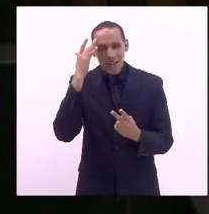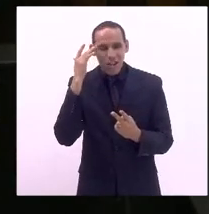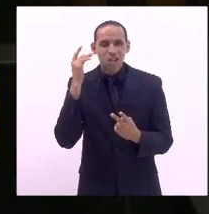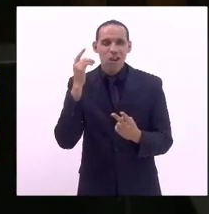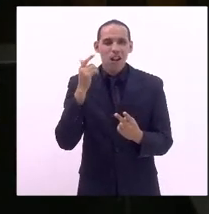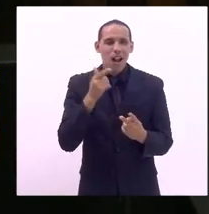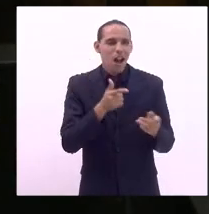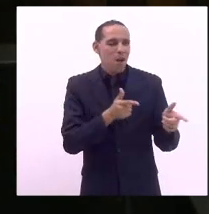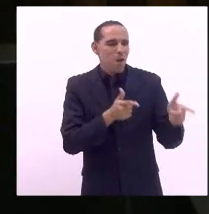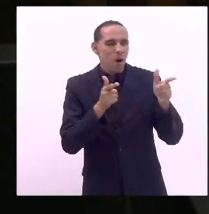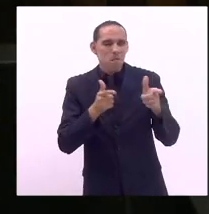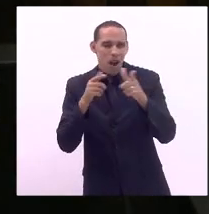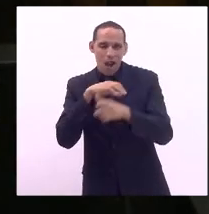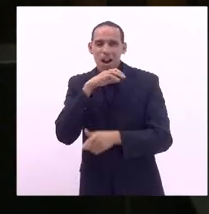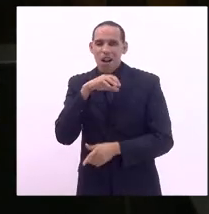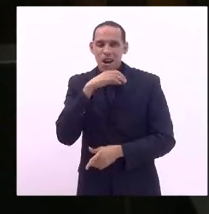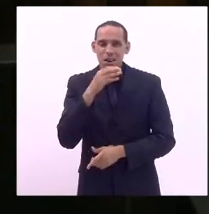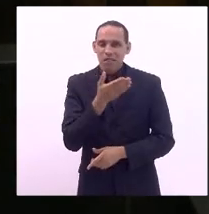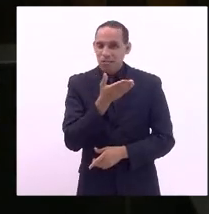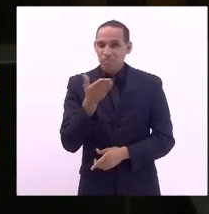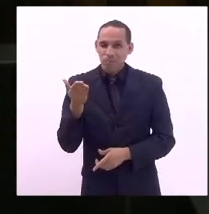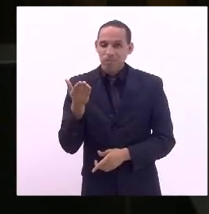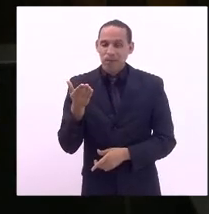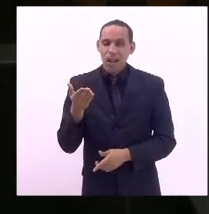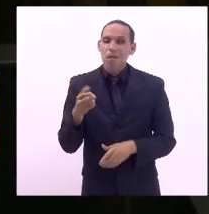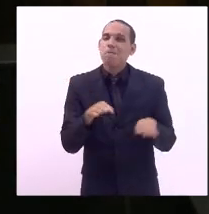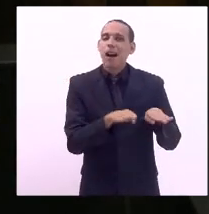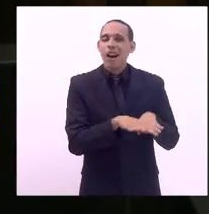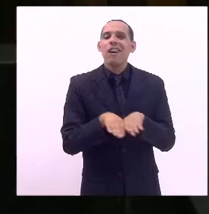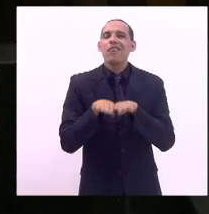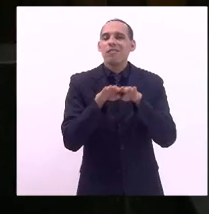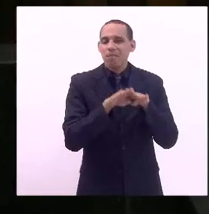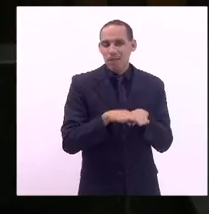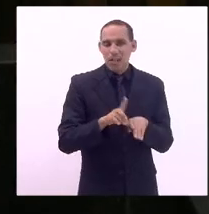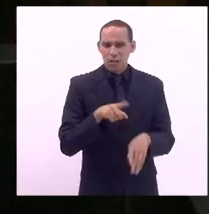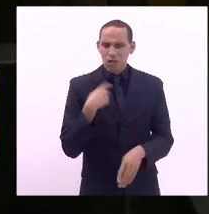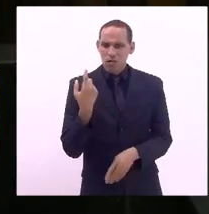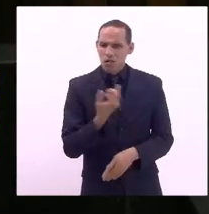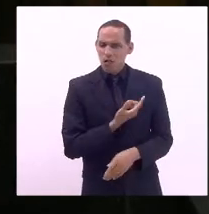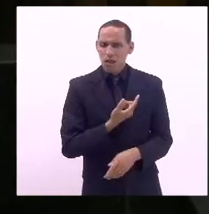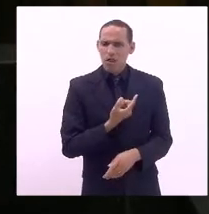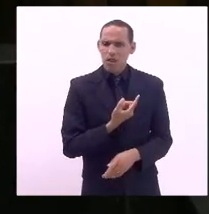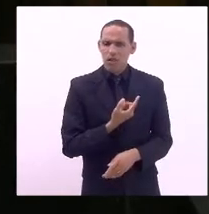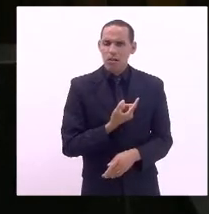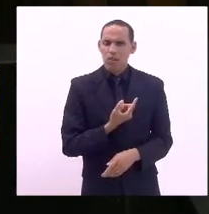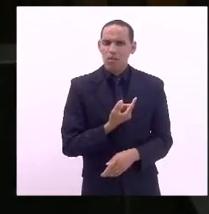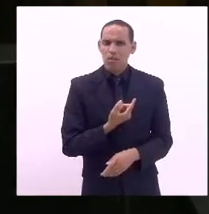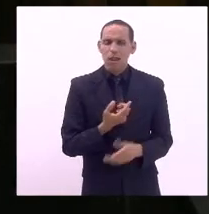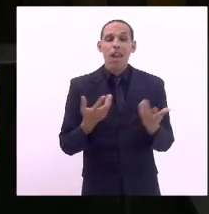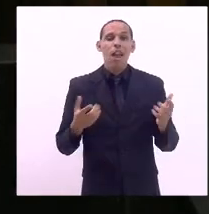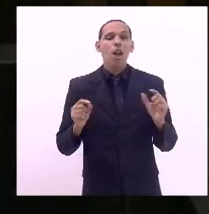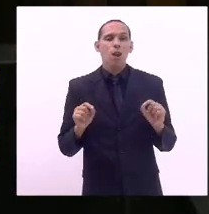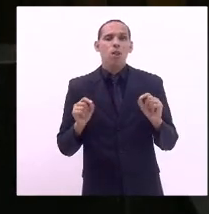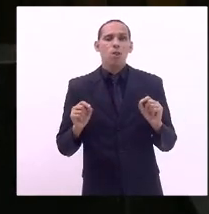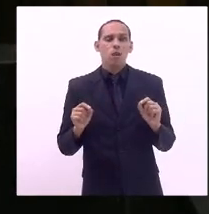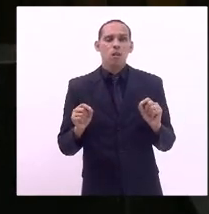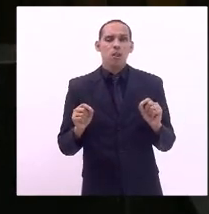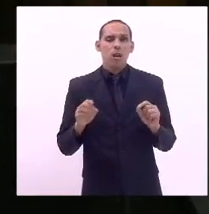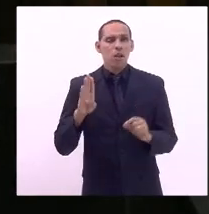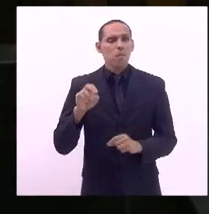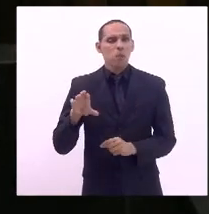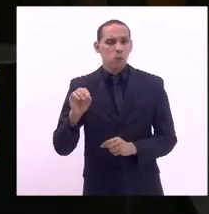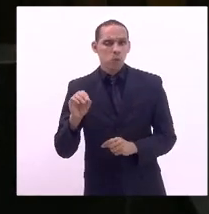padrão das armas utilizadas por caçadores. A gente não quer que novos